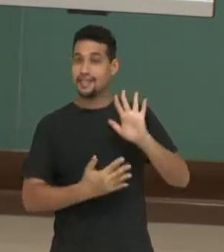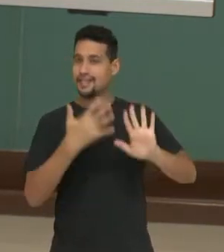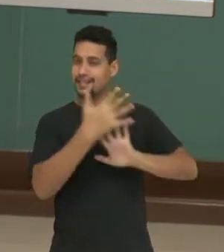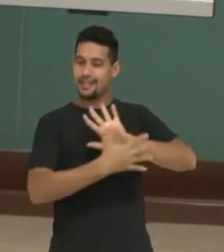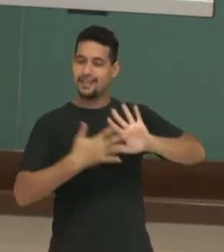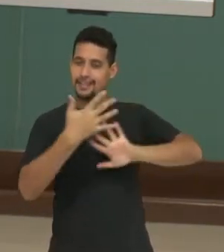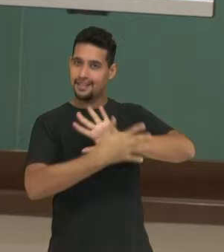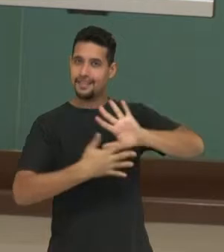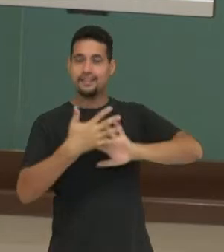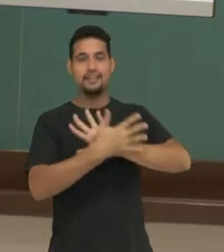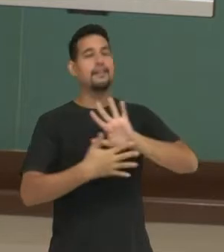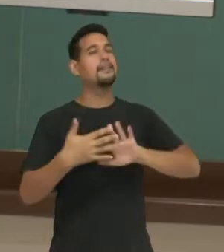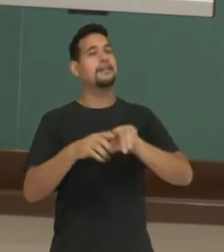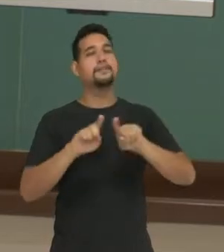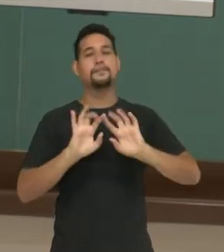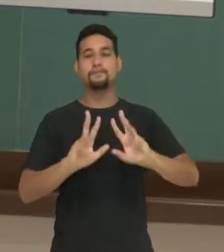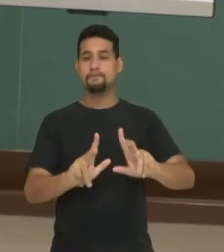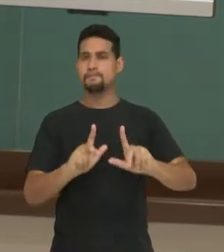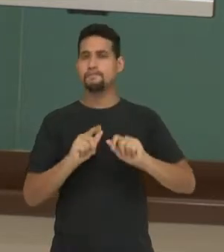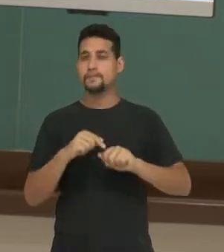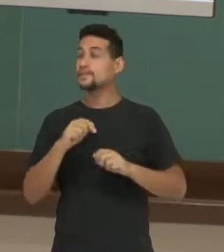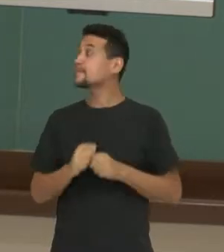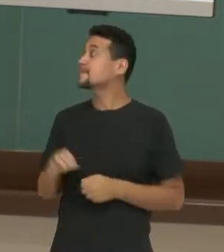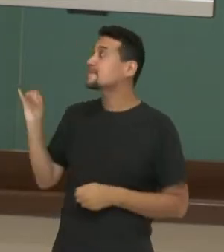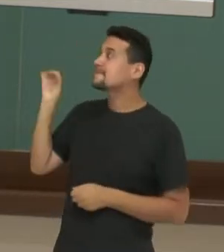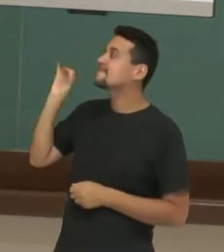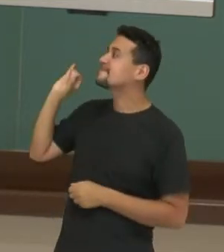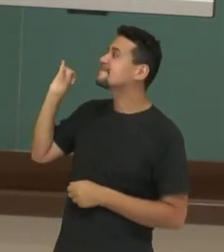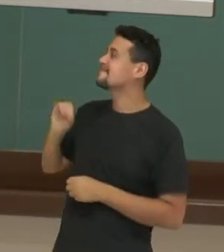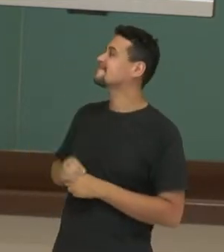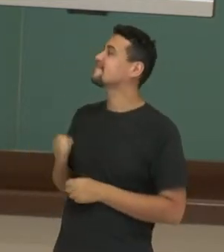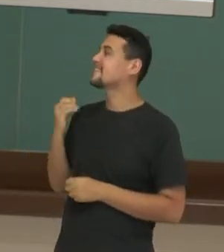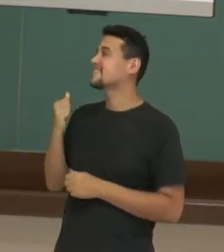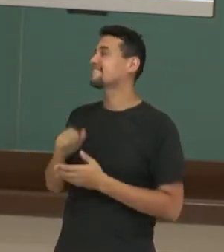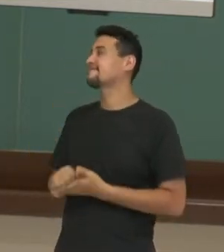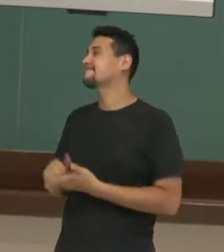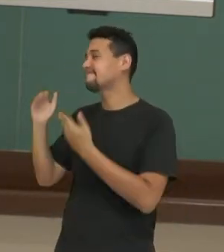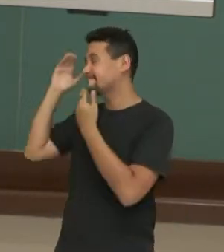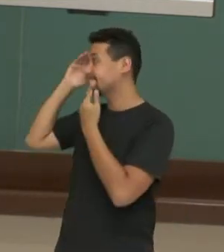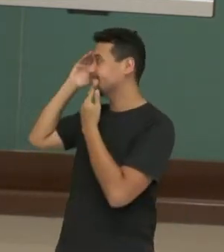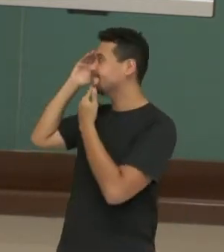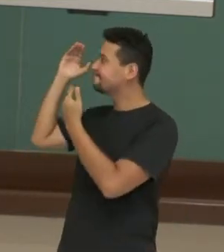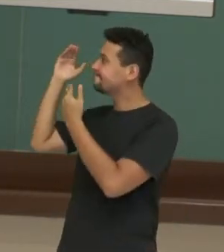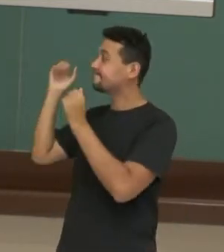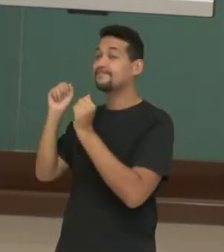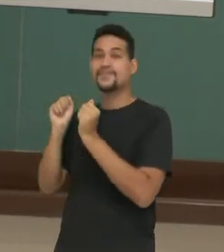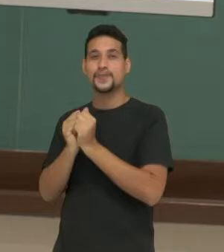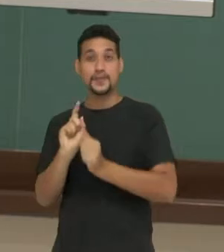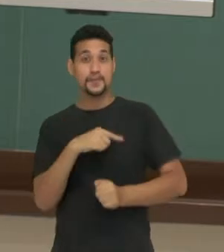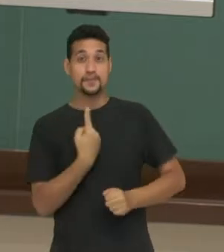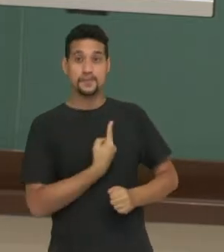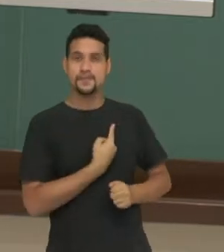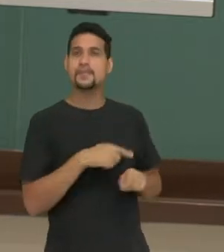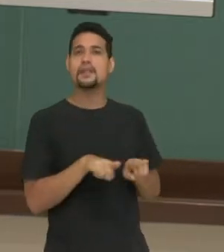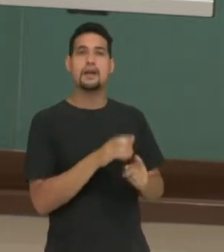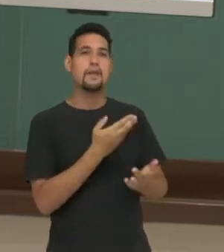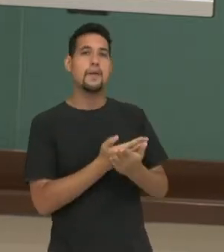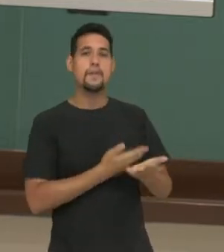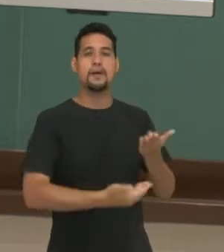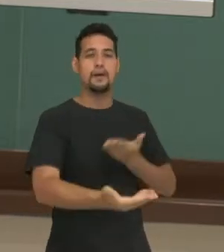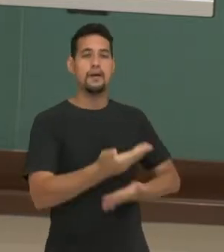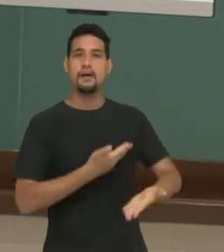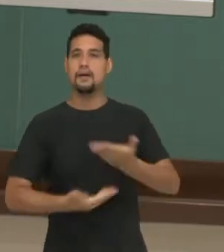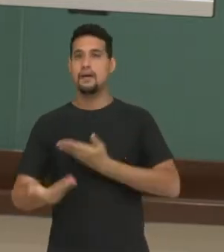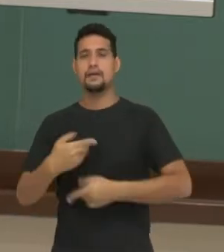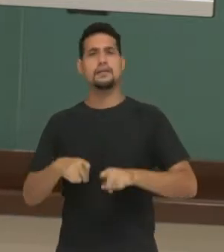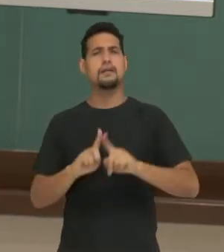fala para a linguagem de Libras, né? O meu amigo Kelvin. Agradeço muito aí a participação conosco nessa docência compartilhada